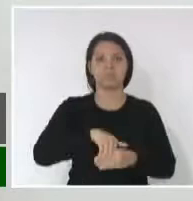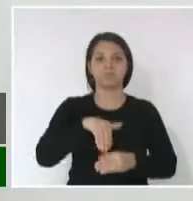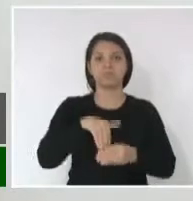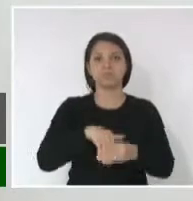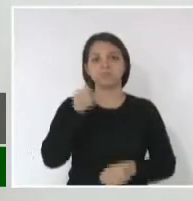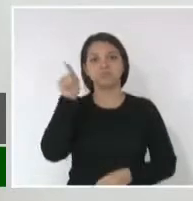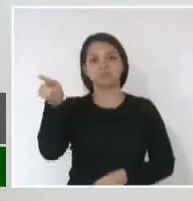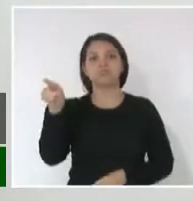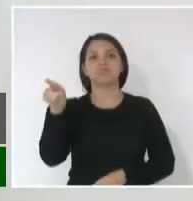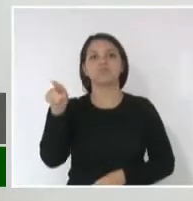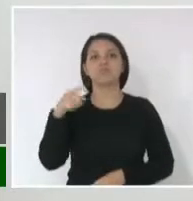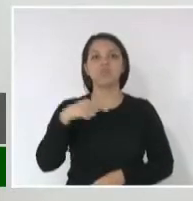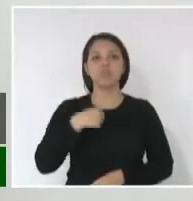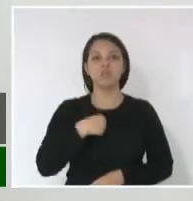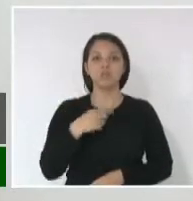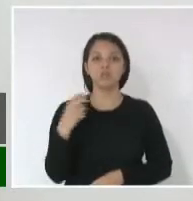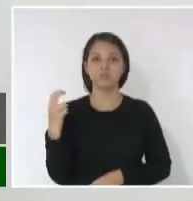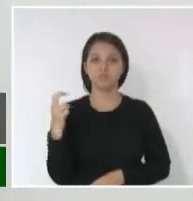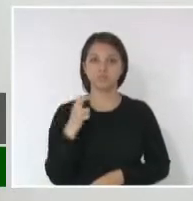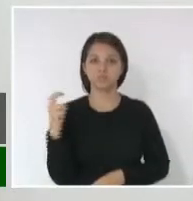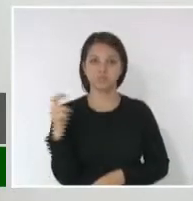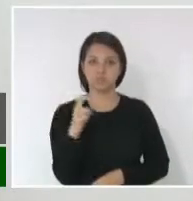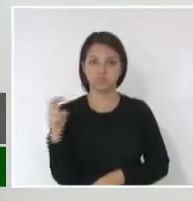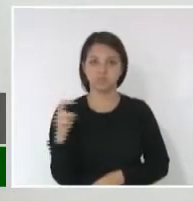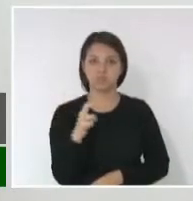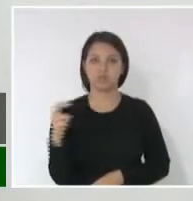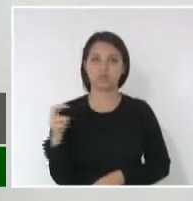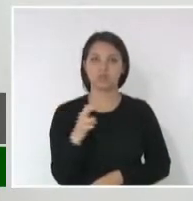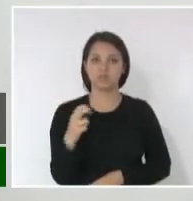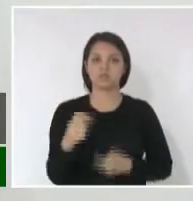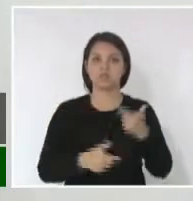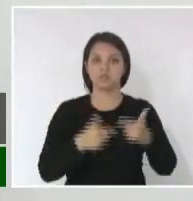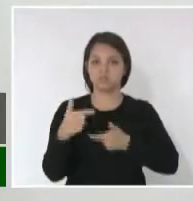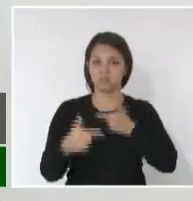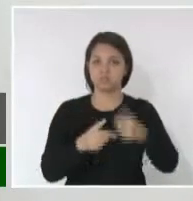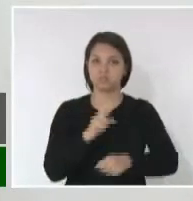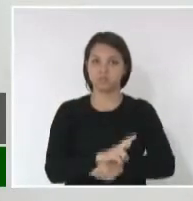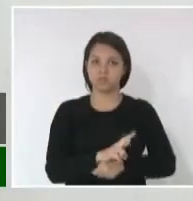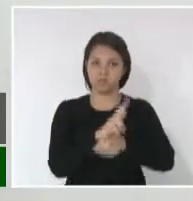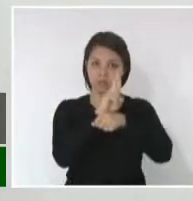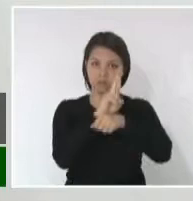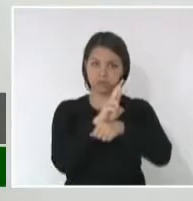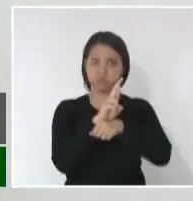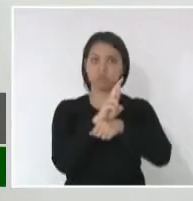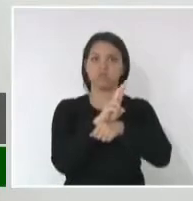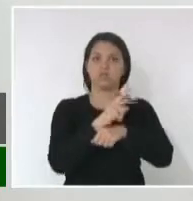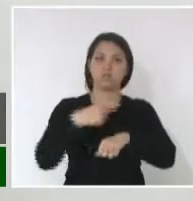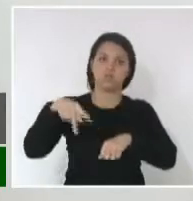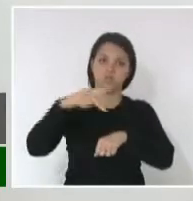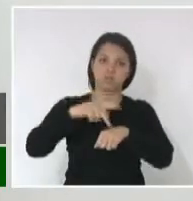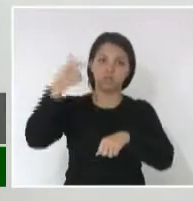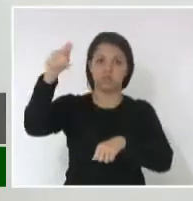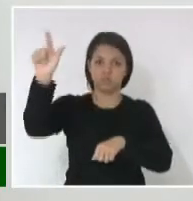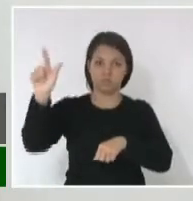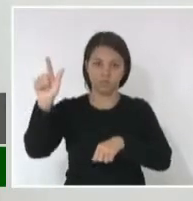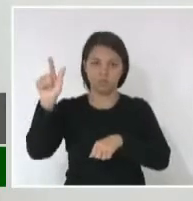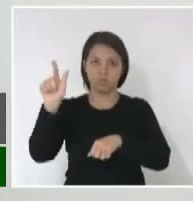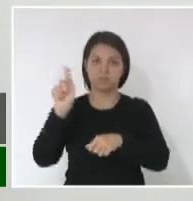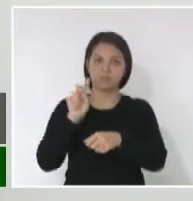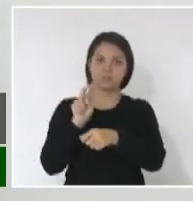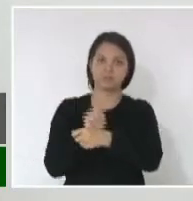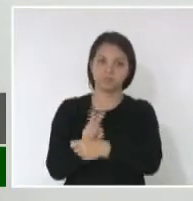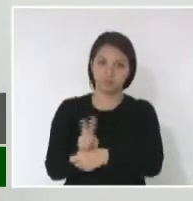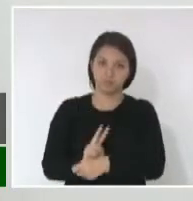minha quinta missão de representação internacional em observações